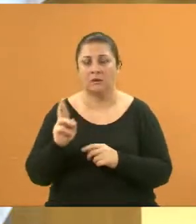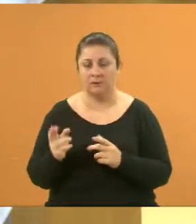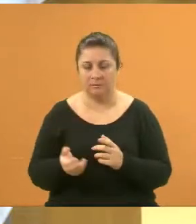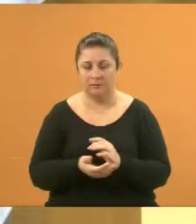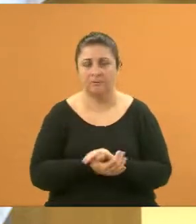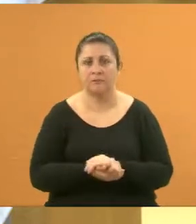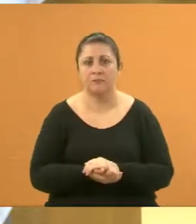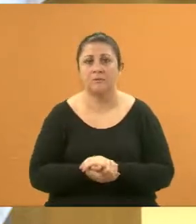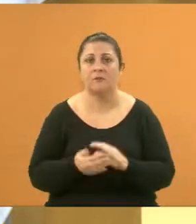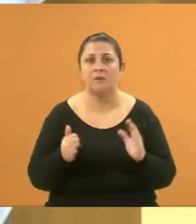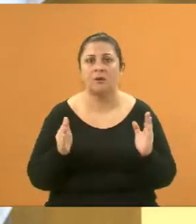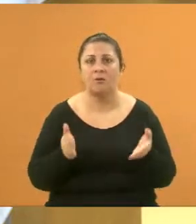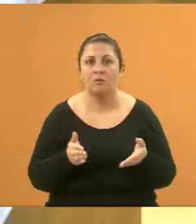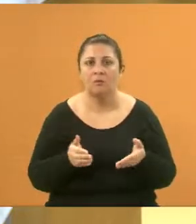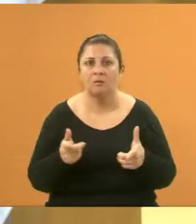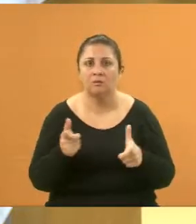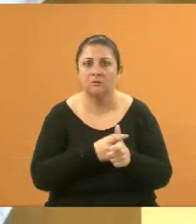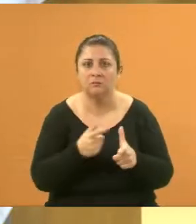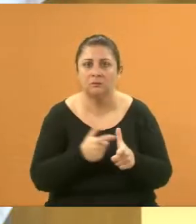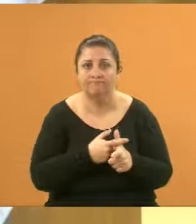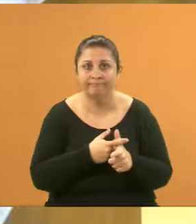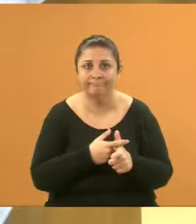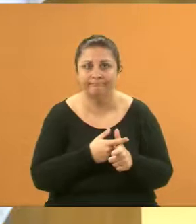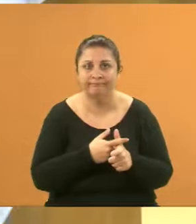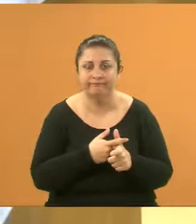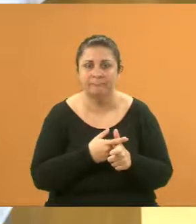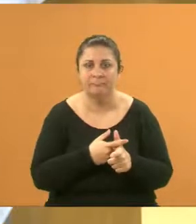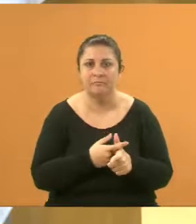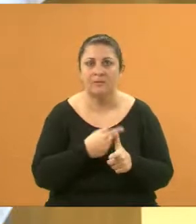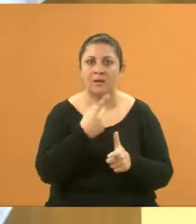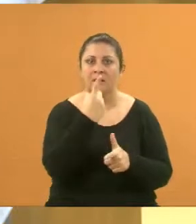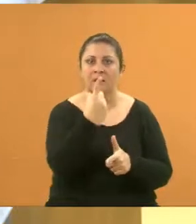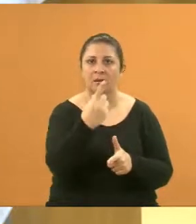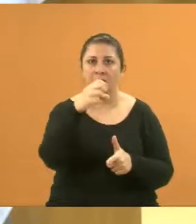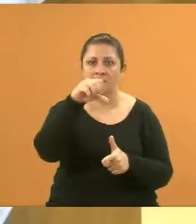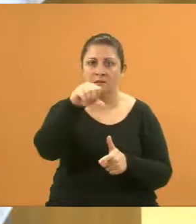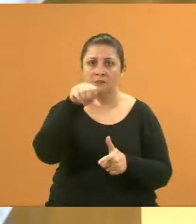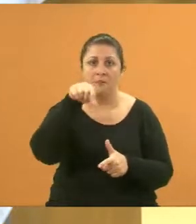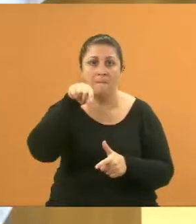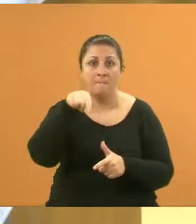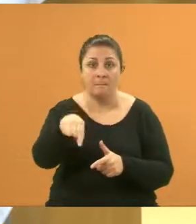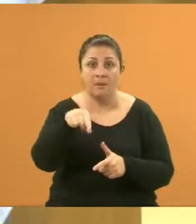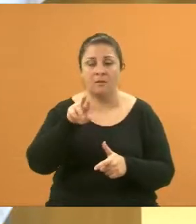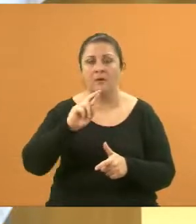4.028,40 e que hoje o débito atualizado chega a R$